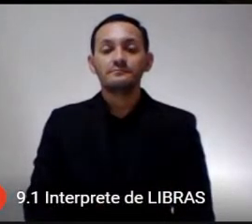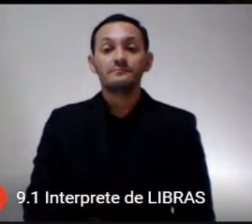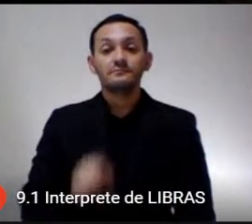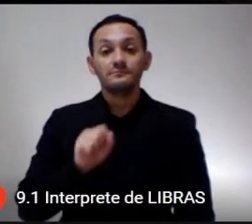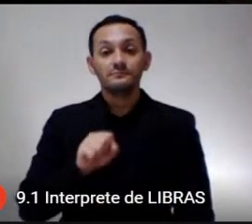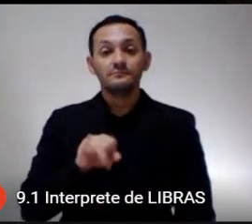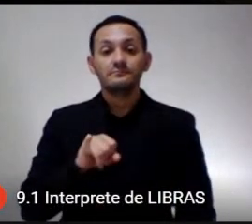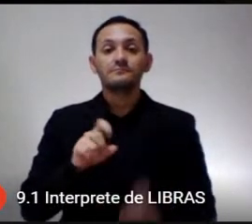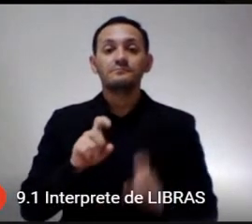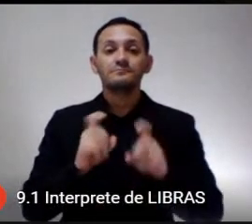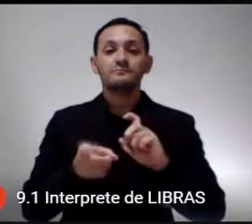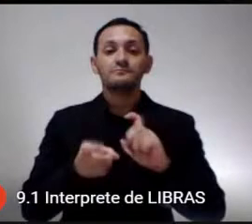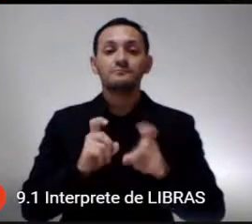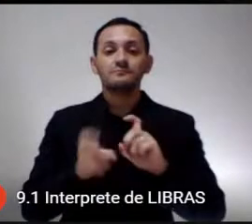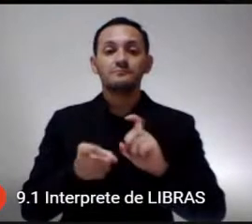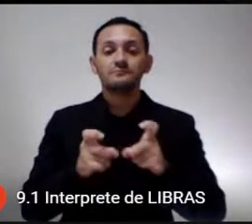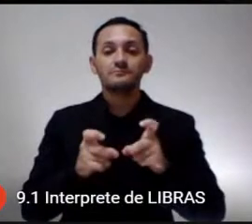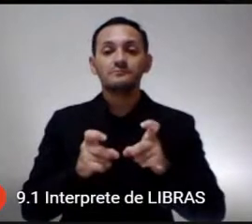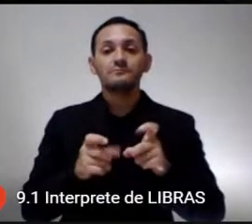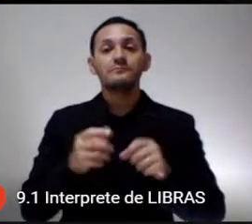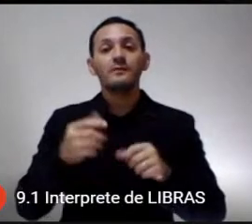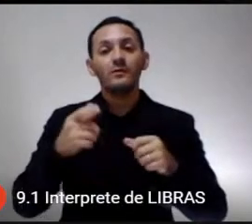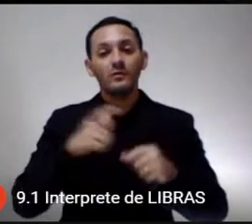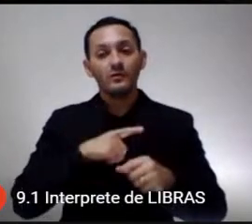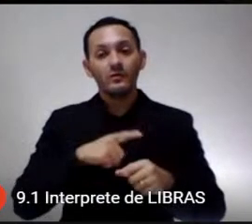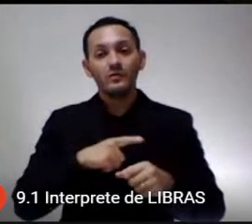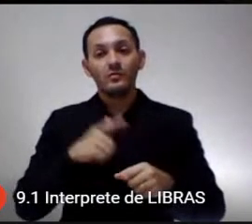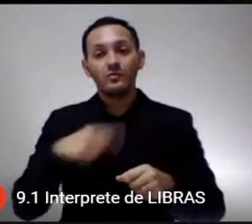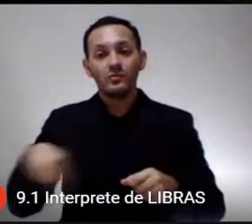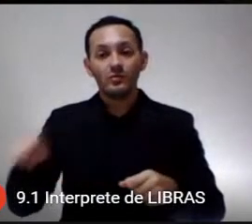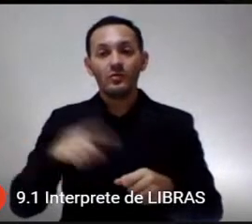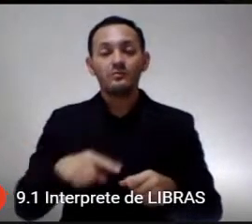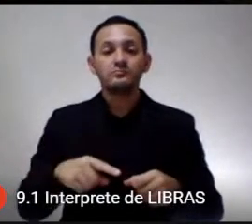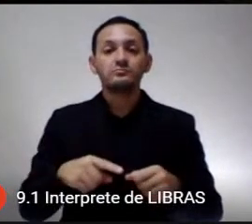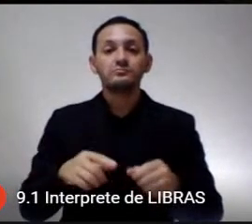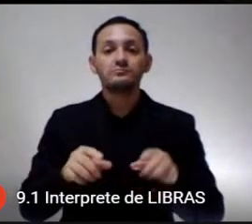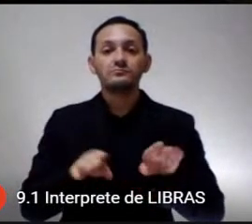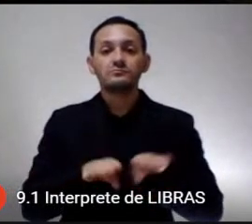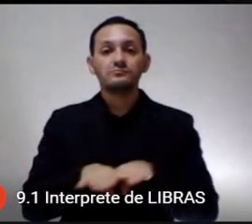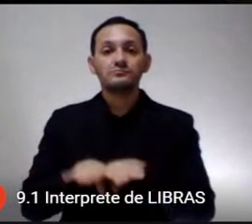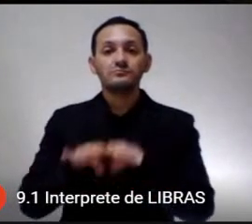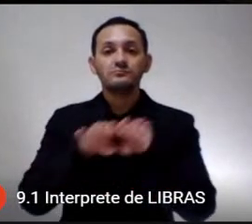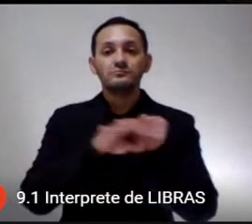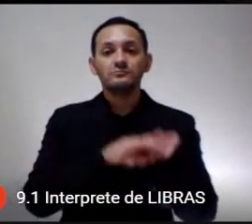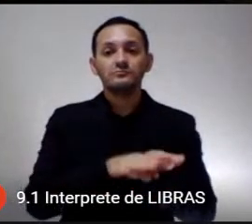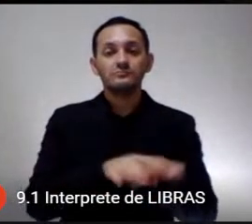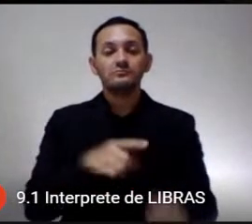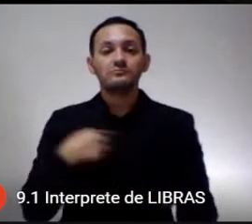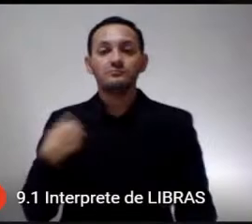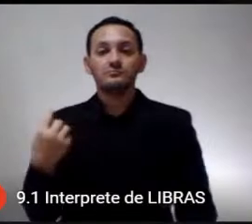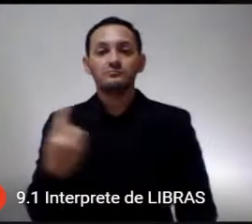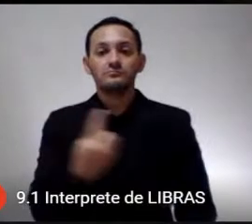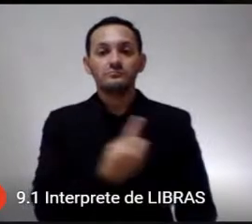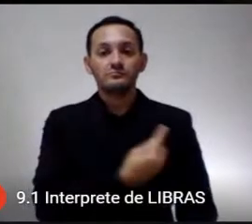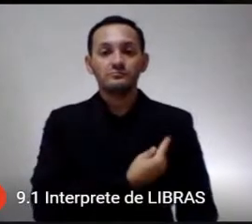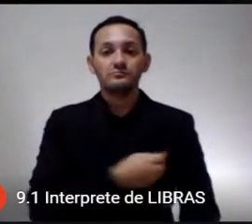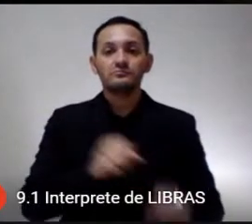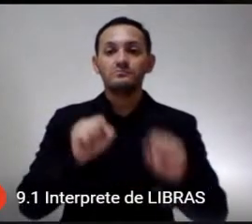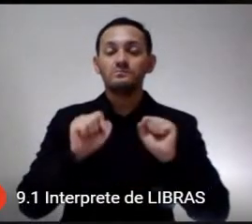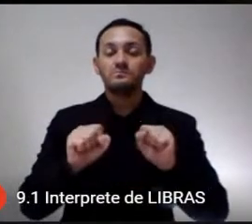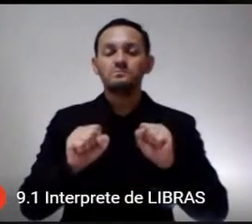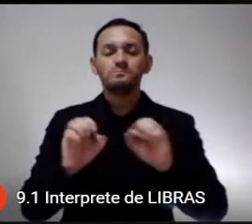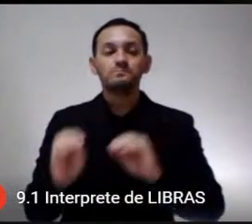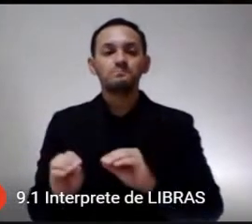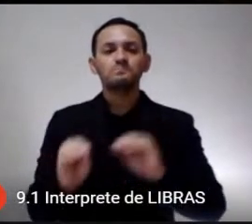entender dessa forma, eu não tenho dificuldade nenhuma em refluir. Acho que nós podemos analisar essa questão